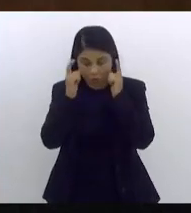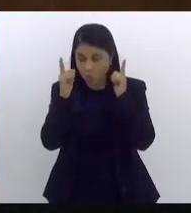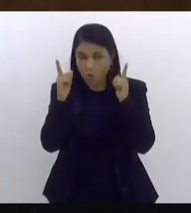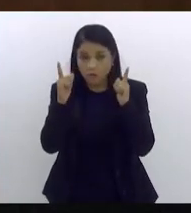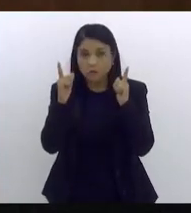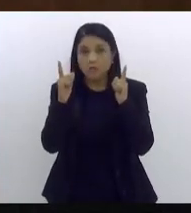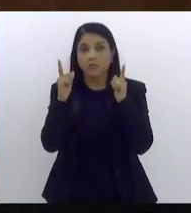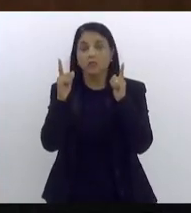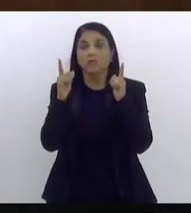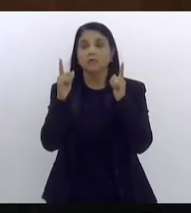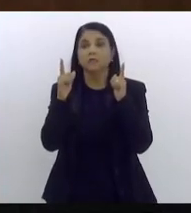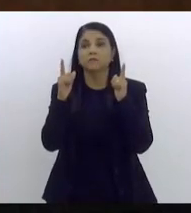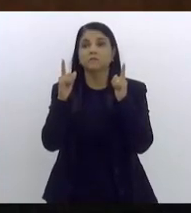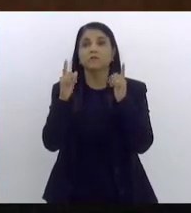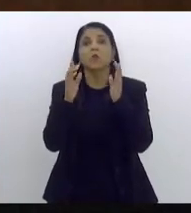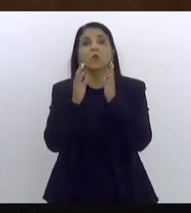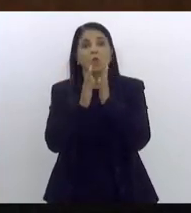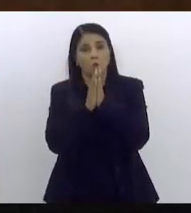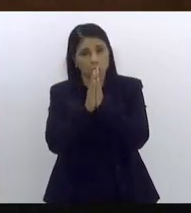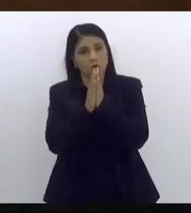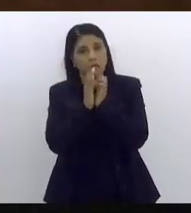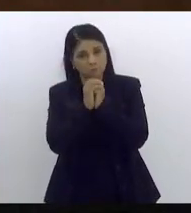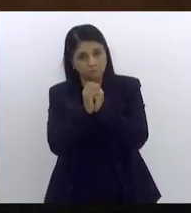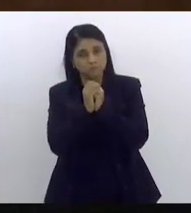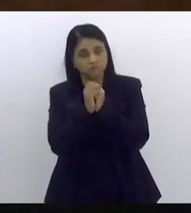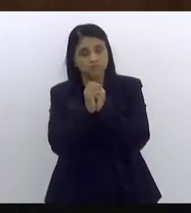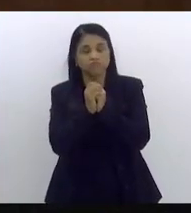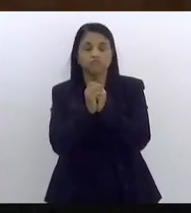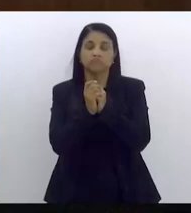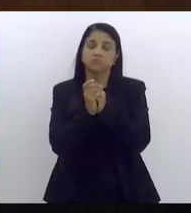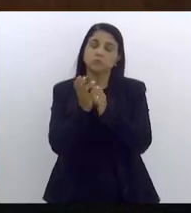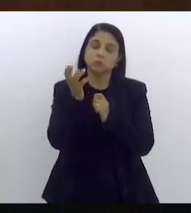Acordei, orei e voltei a dormir.